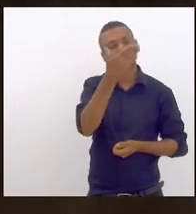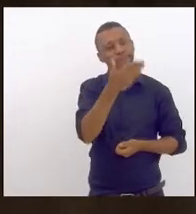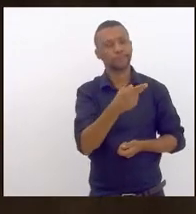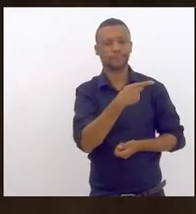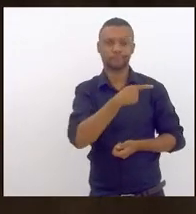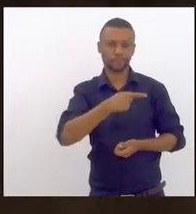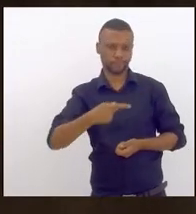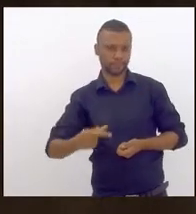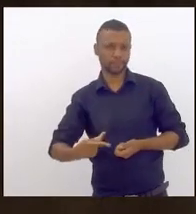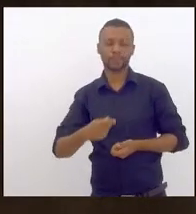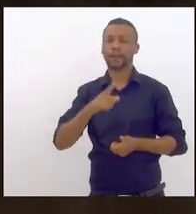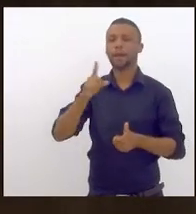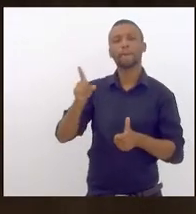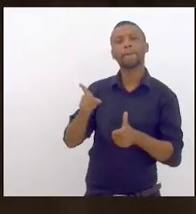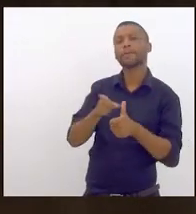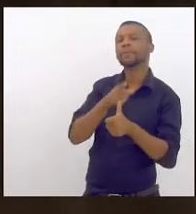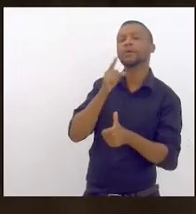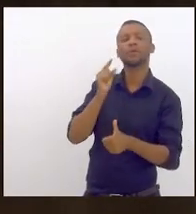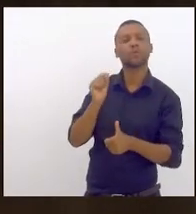Excelência, primeiro,